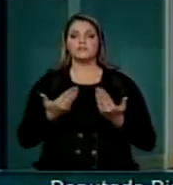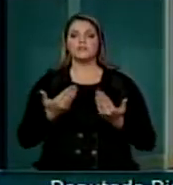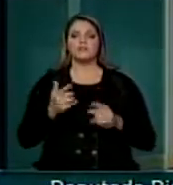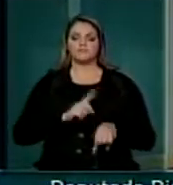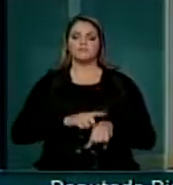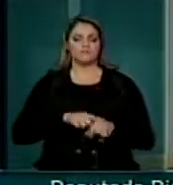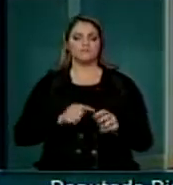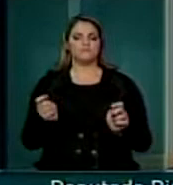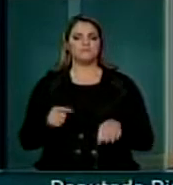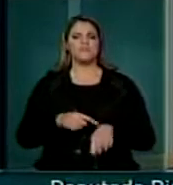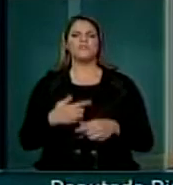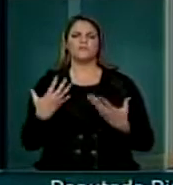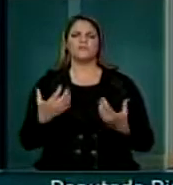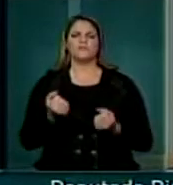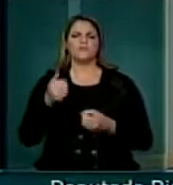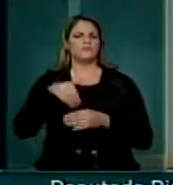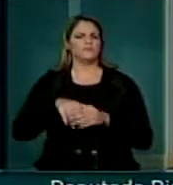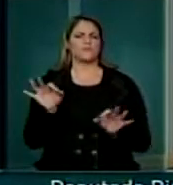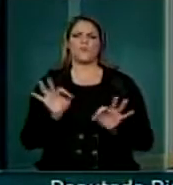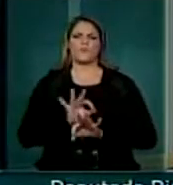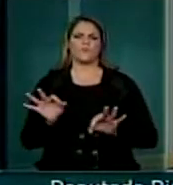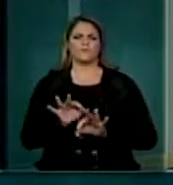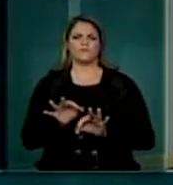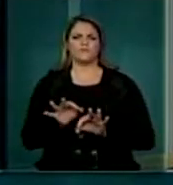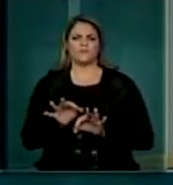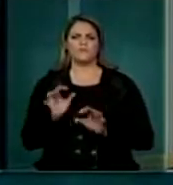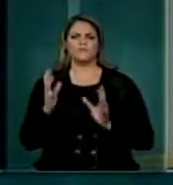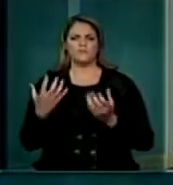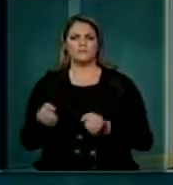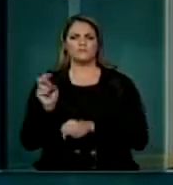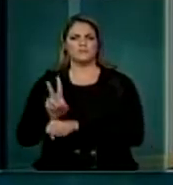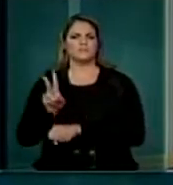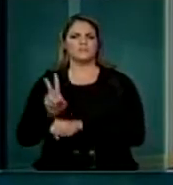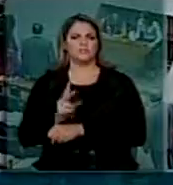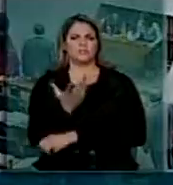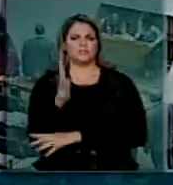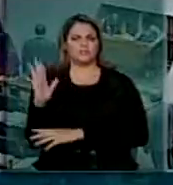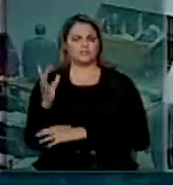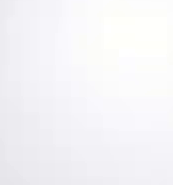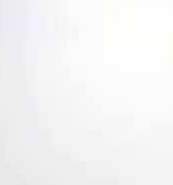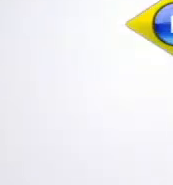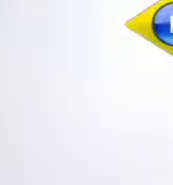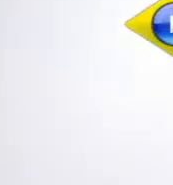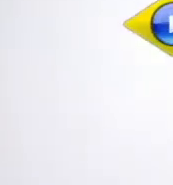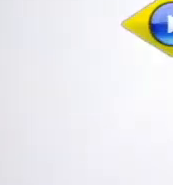ainda de salvar a nossa natureza. Era o que eu tinha a dizer, senhor presidente, nobres senhores deputados.